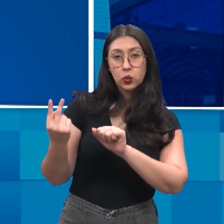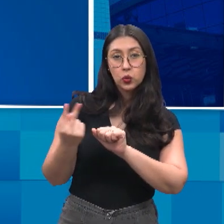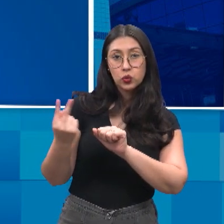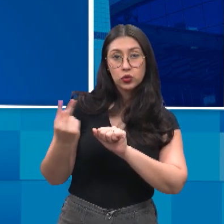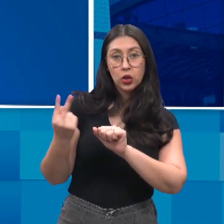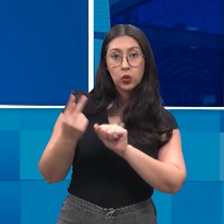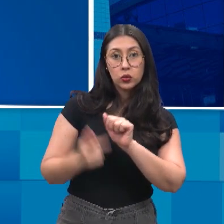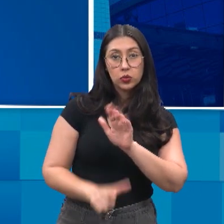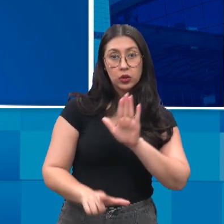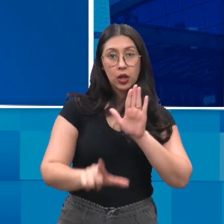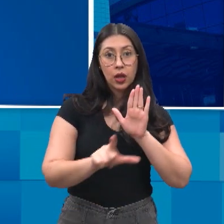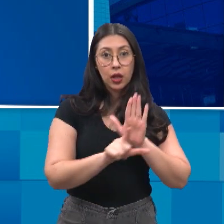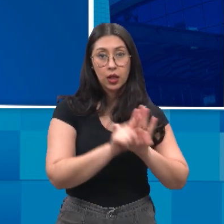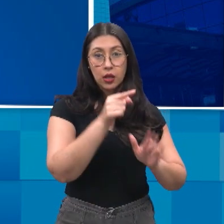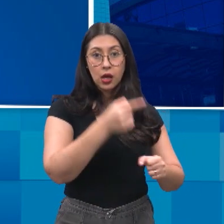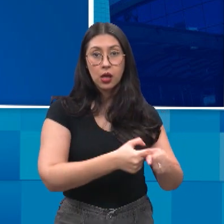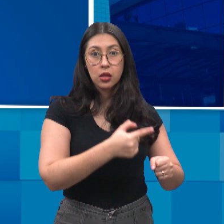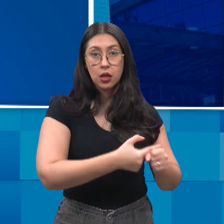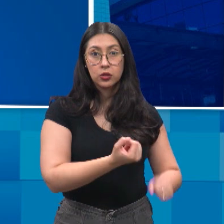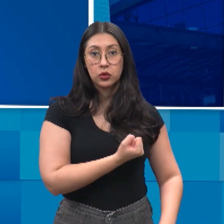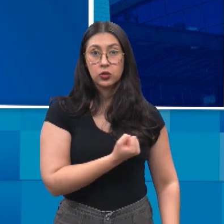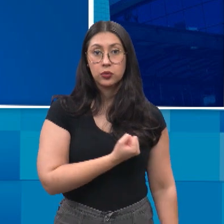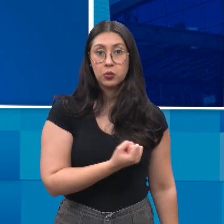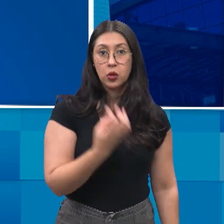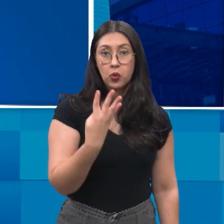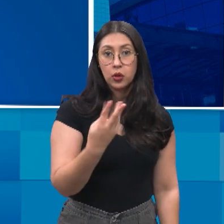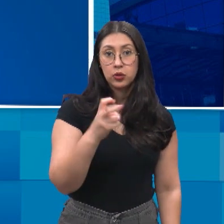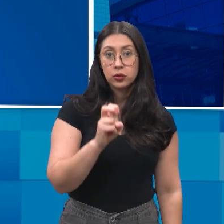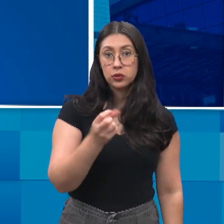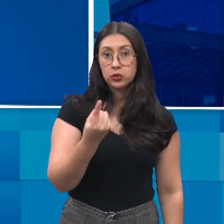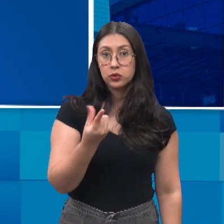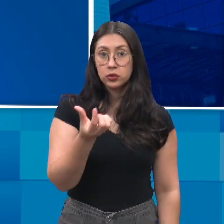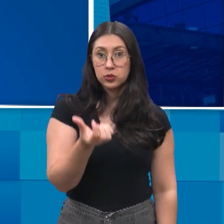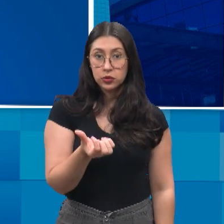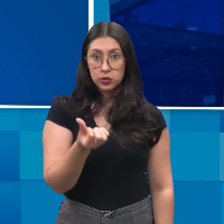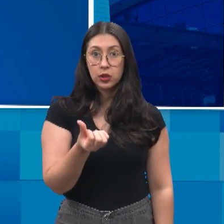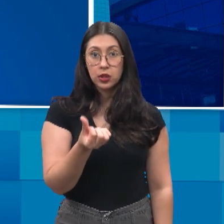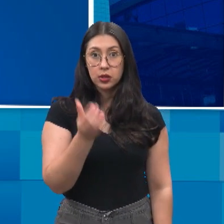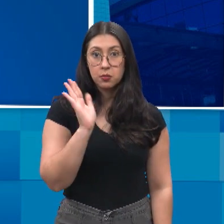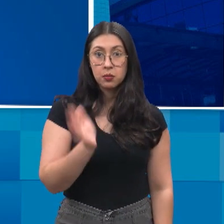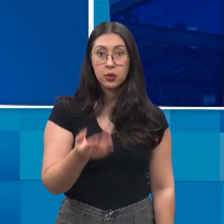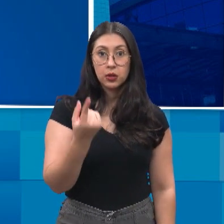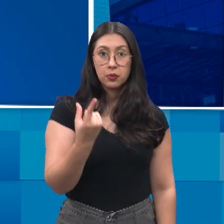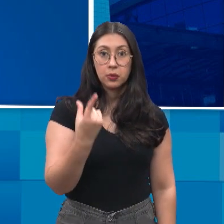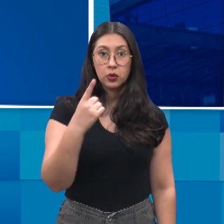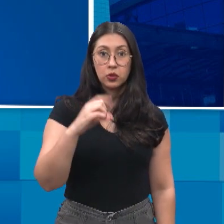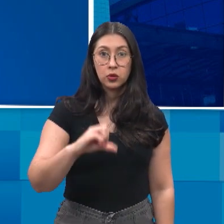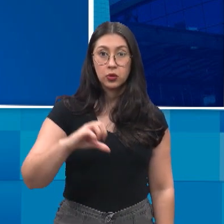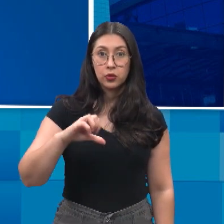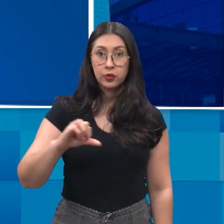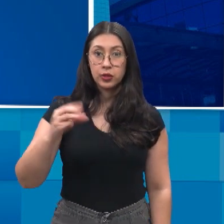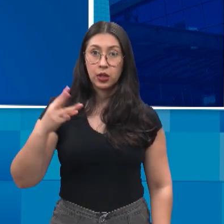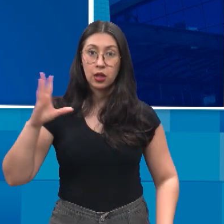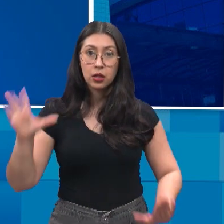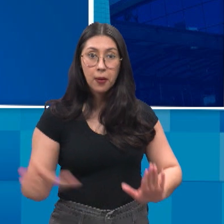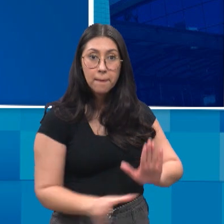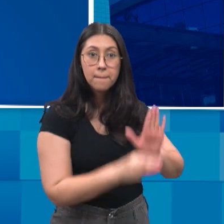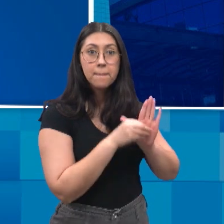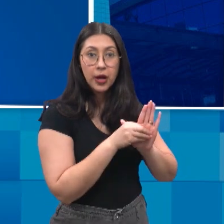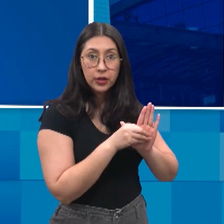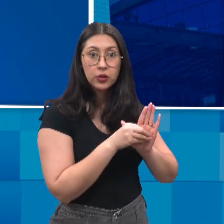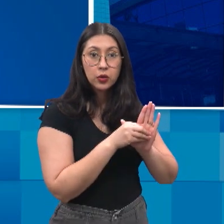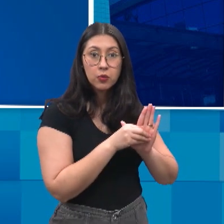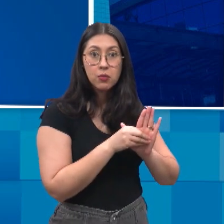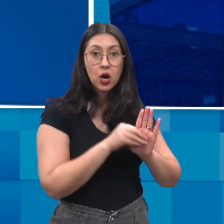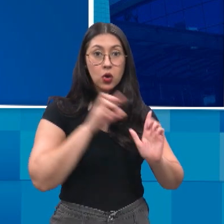2º à Lei Municipal 4.516 de 1993 para prever a